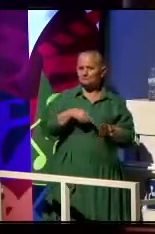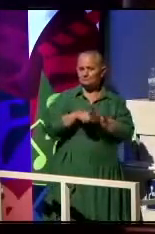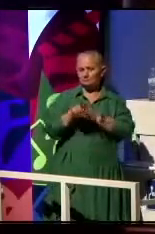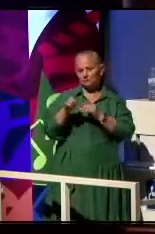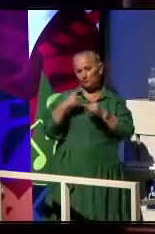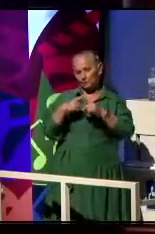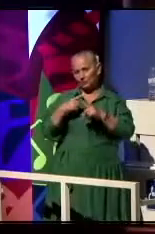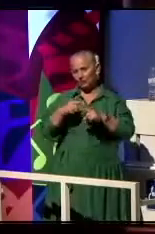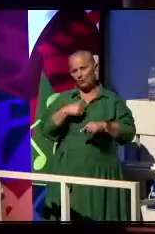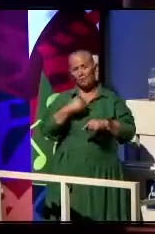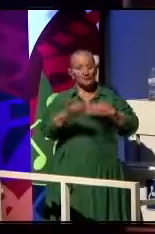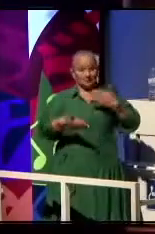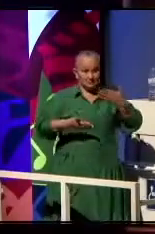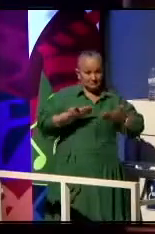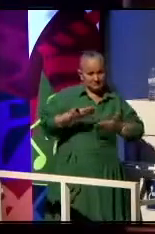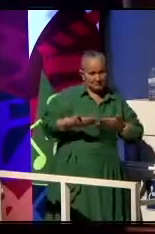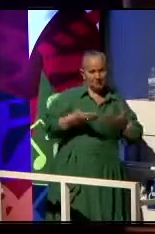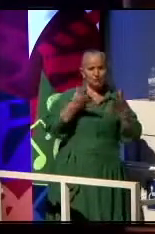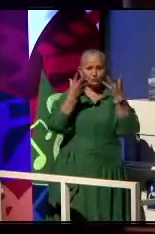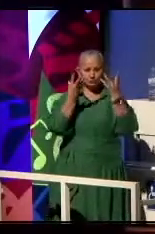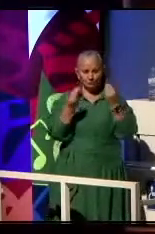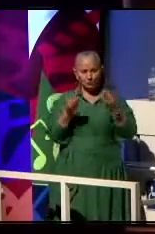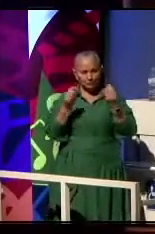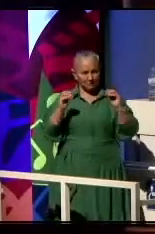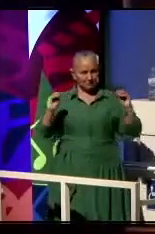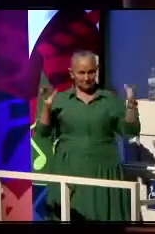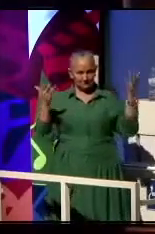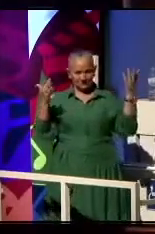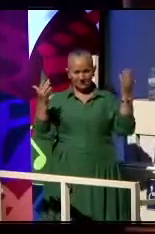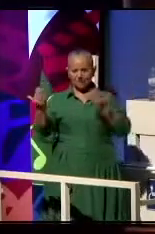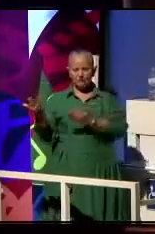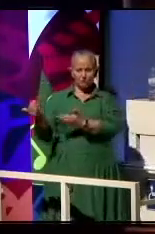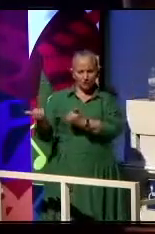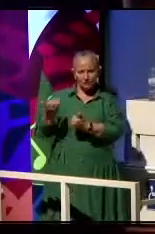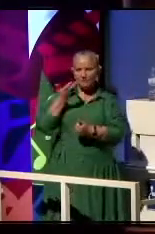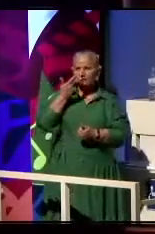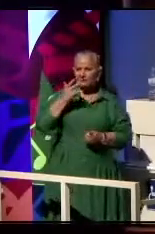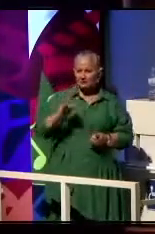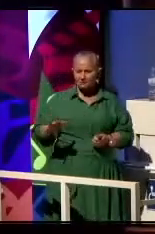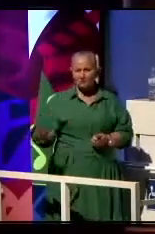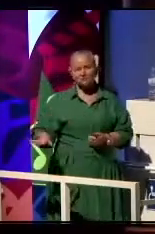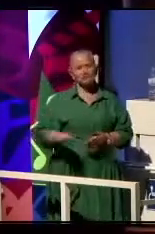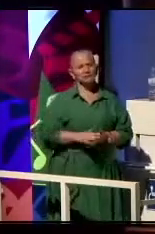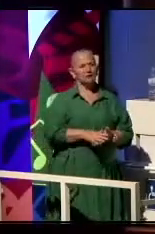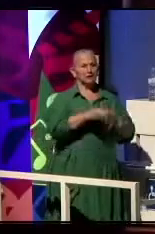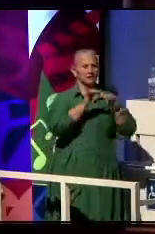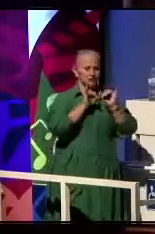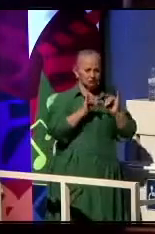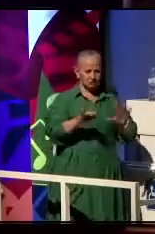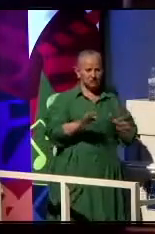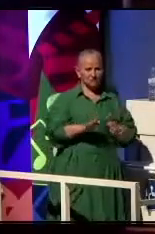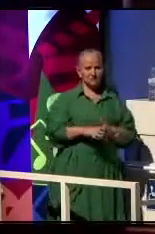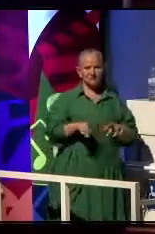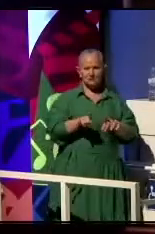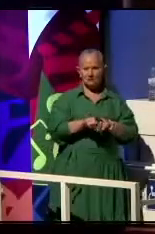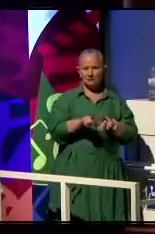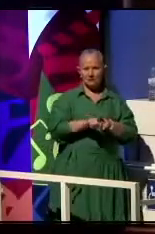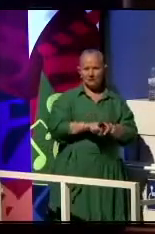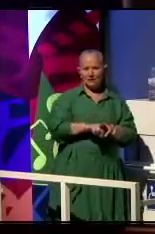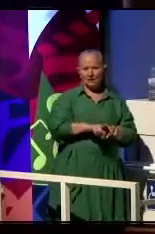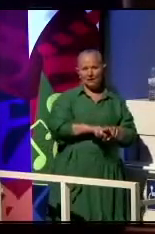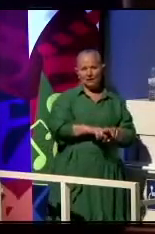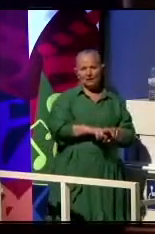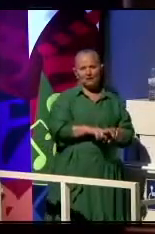eventos, inclusive com jovens, né, crianças, e eu estive na Flipostos, em Poços de Caldas, no início